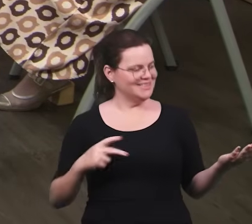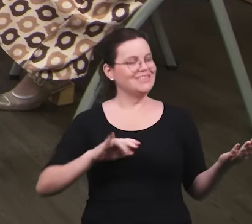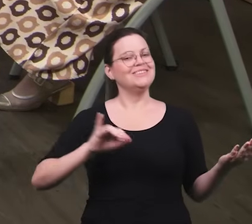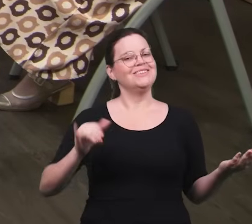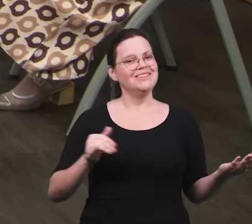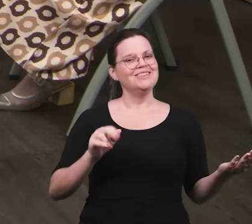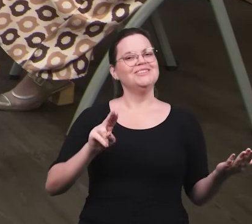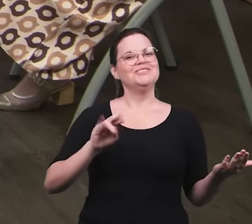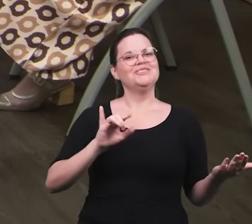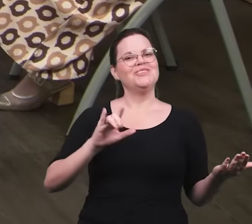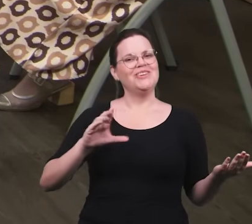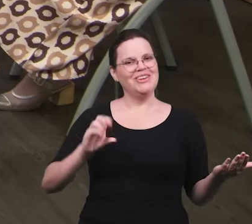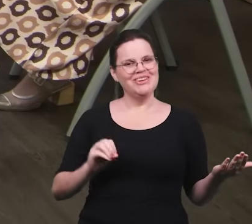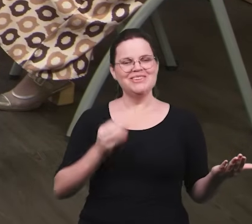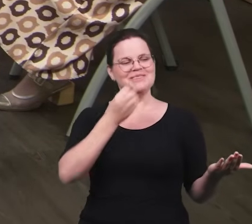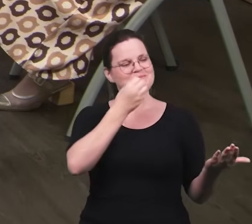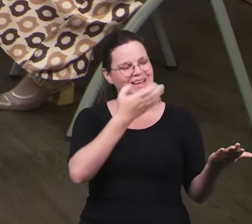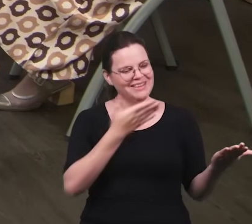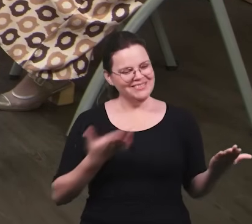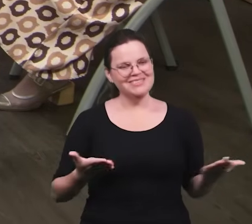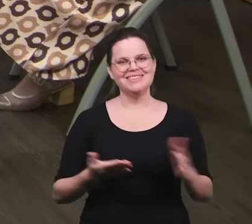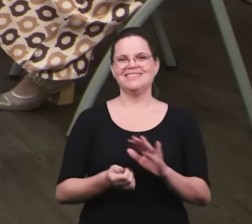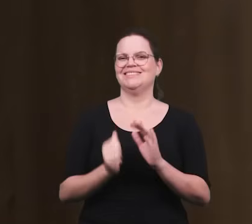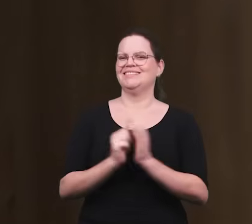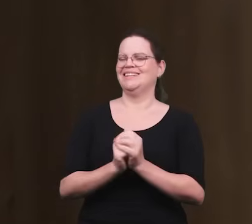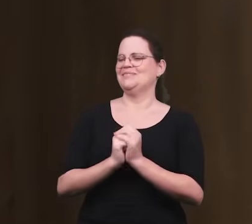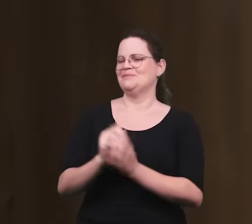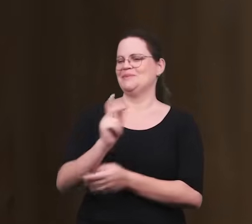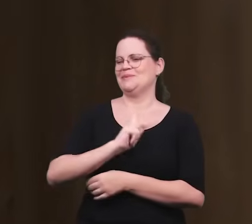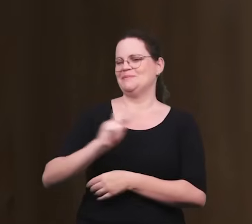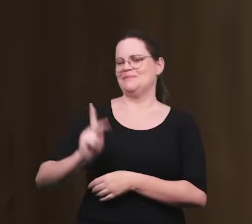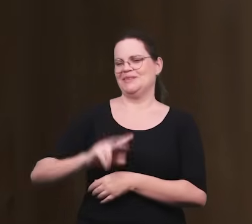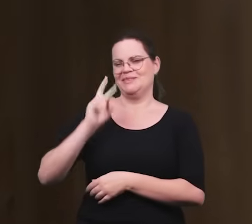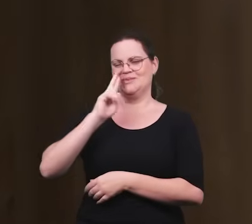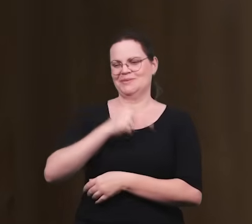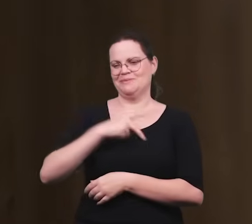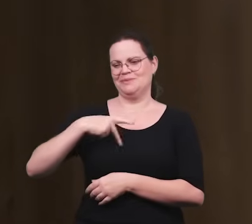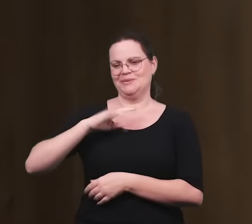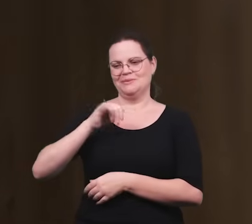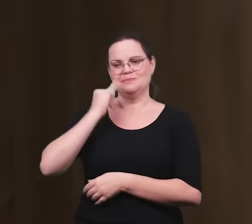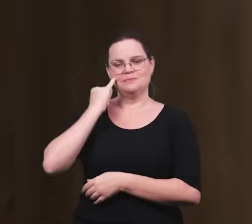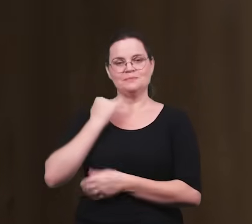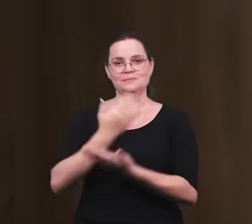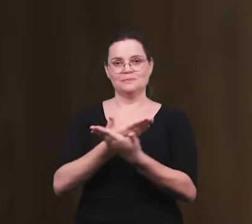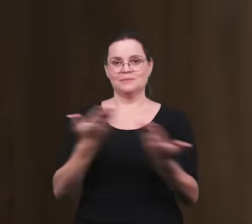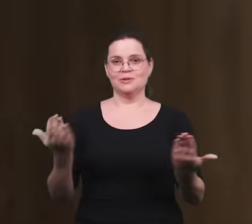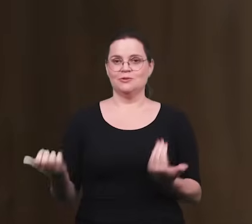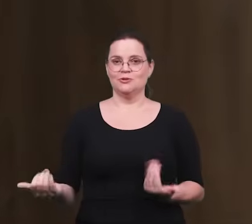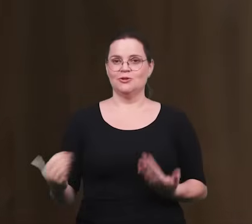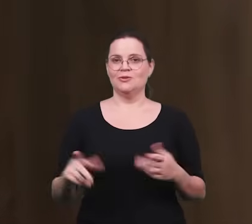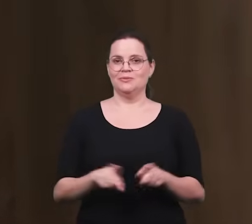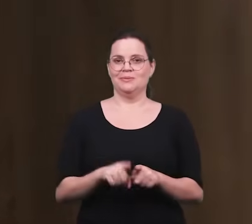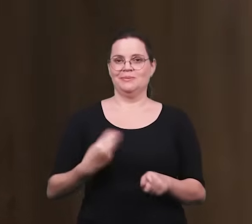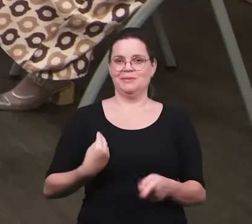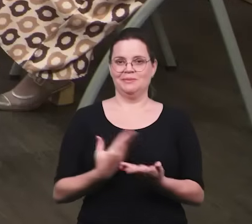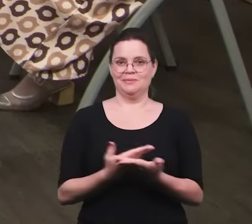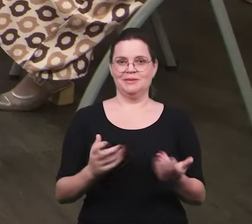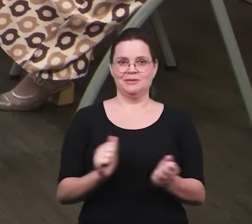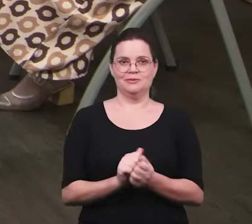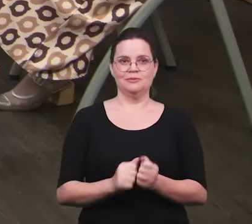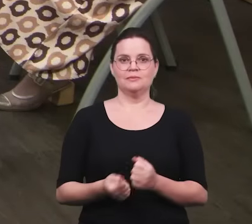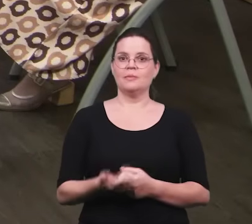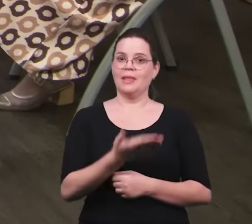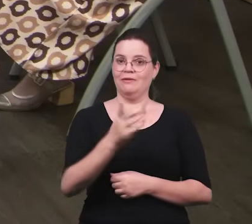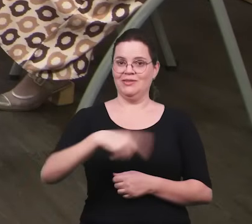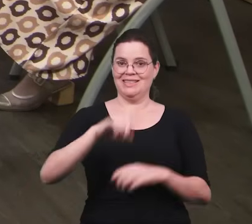comigo aqui. Amém. Julinho, seja bem-vindo, Pai do Senhor. Obrigado, Pai do Senhor, pastor Josias, Pai do Senhor a todos os jovens que estão conosco. Amém. E a